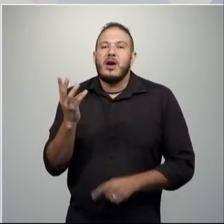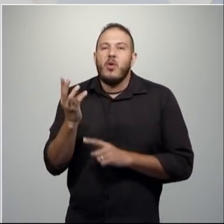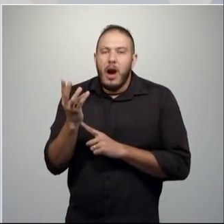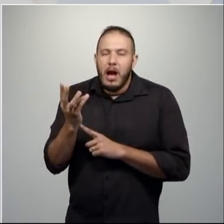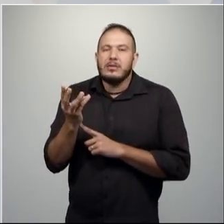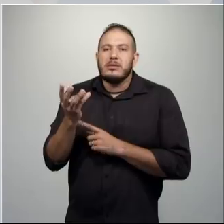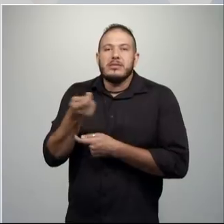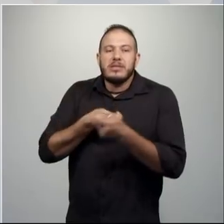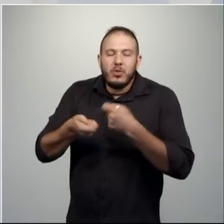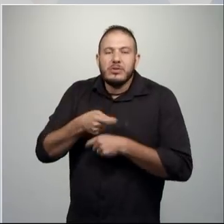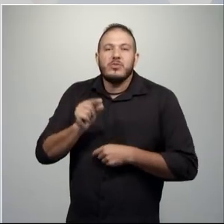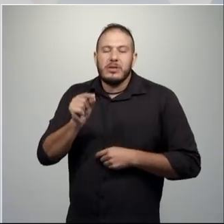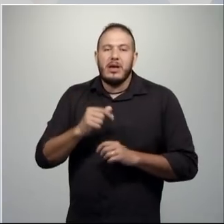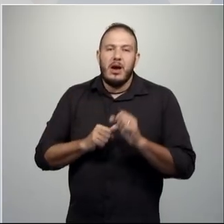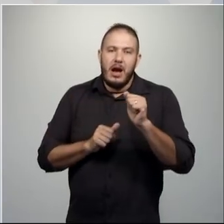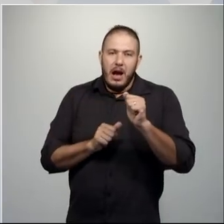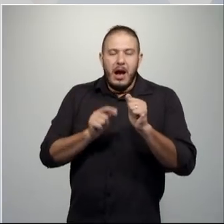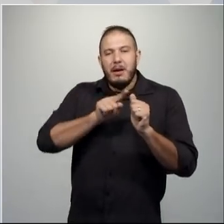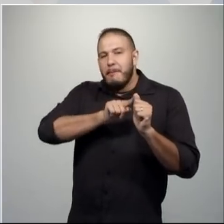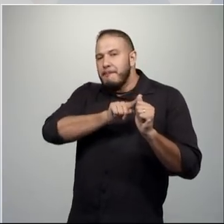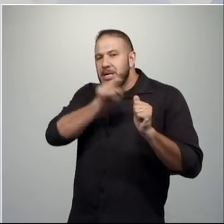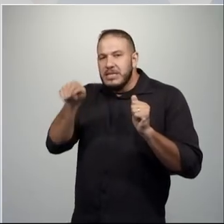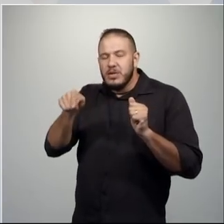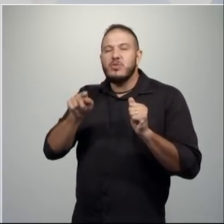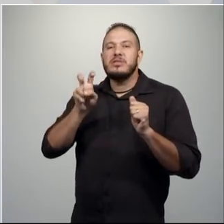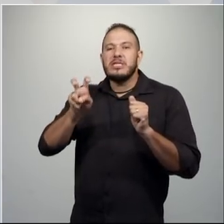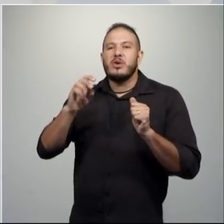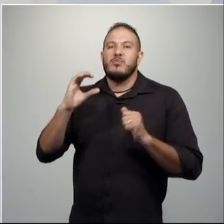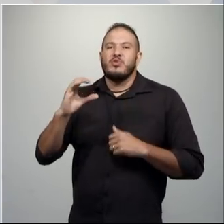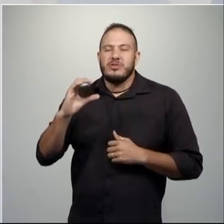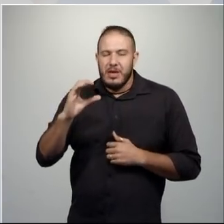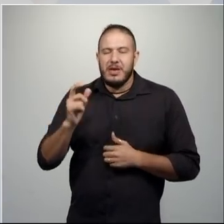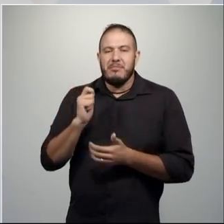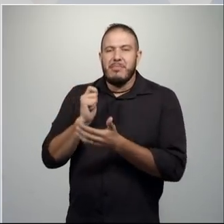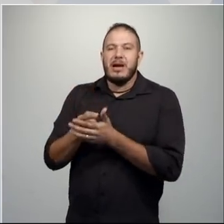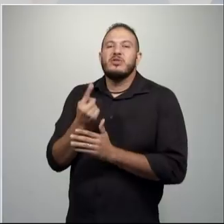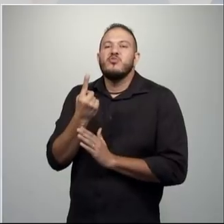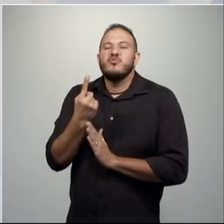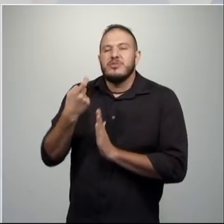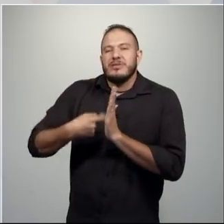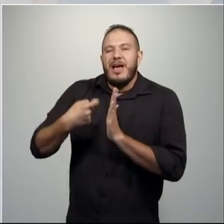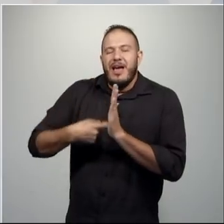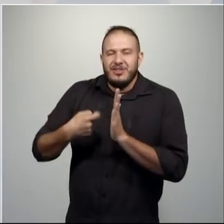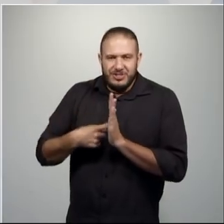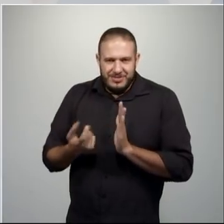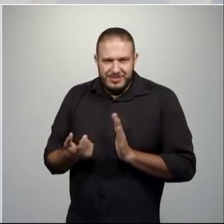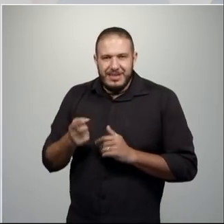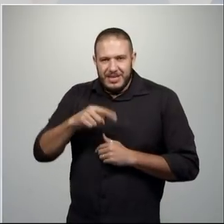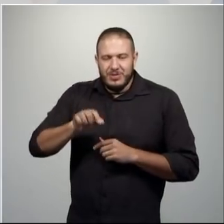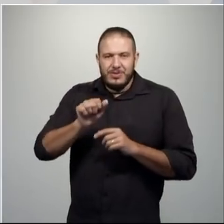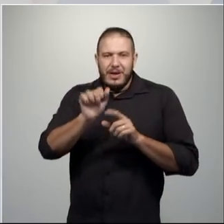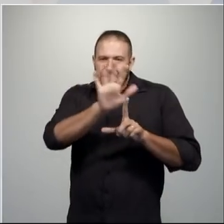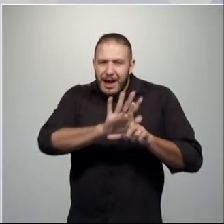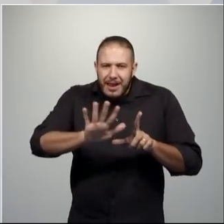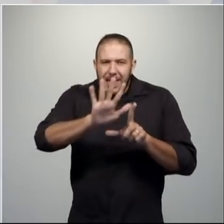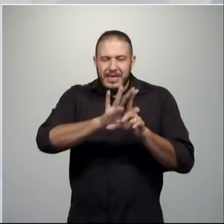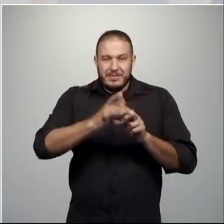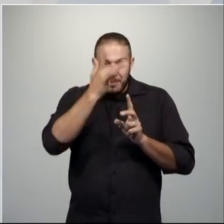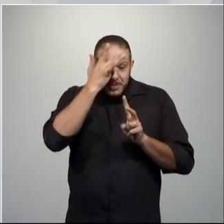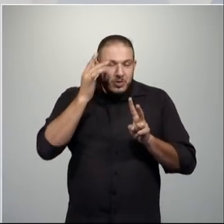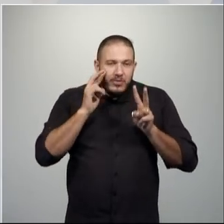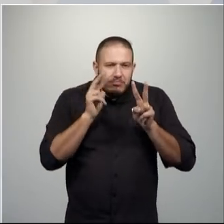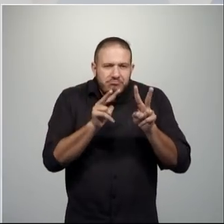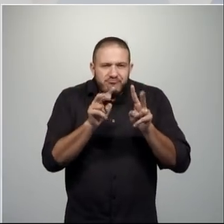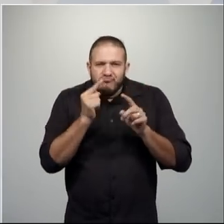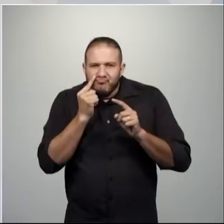é é amanda no símbolo de como proceder para ganhando 1 de taxa de mineração então é isso que aparece na rede por um minerador ele